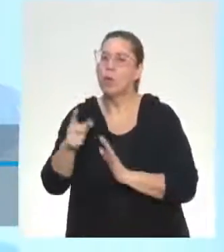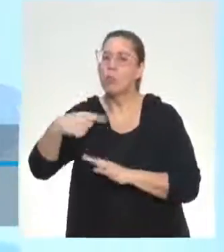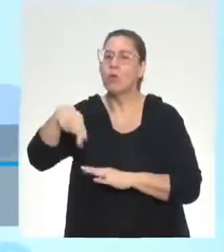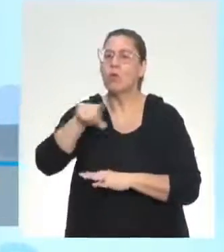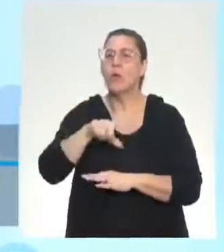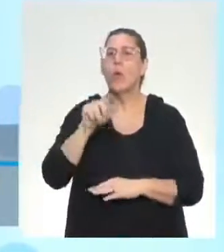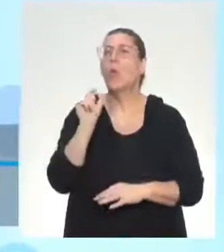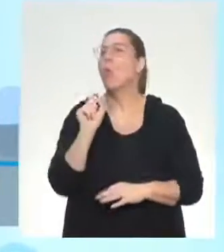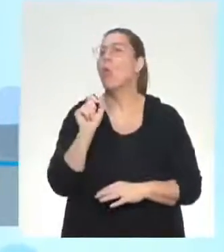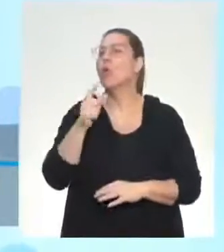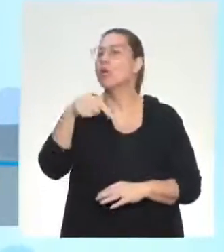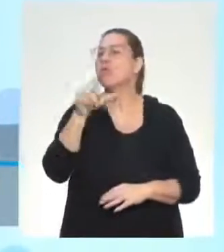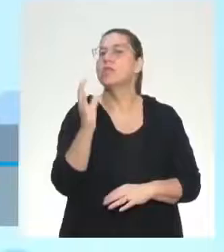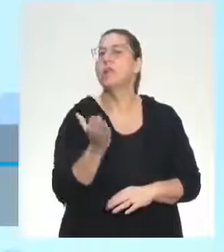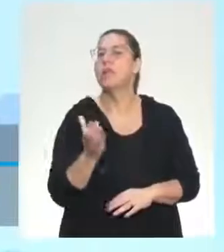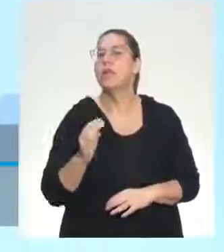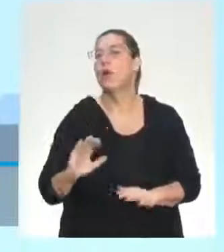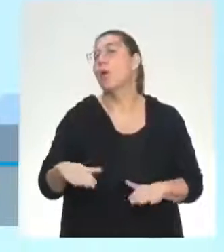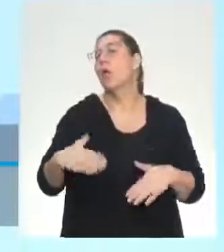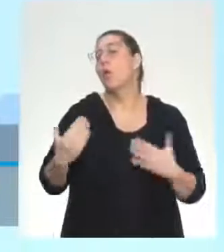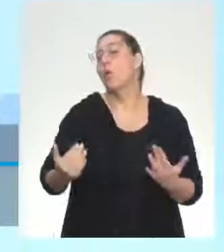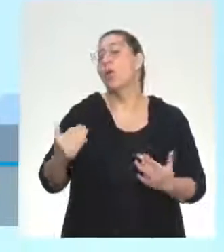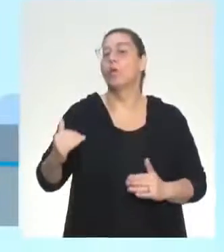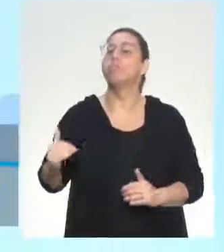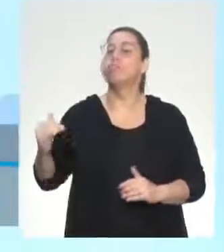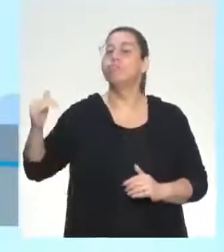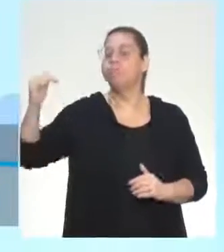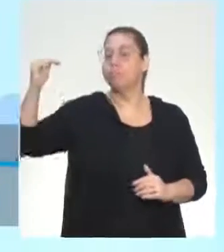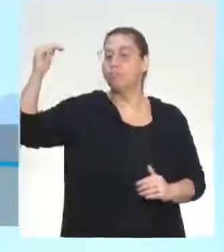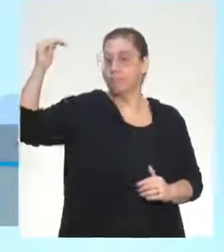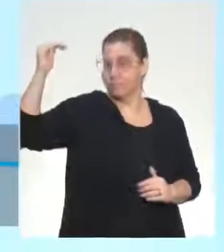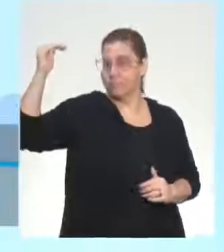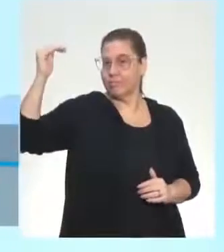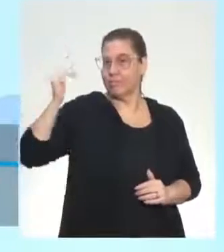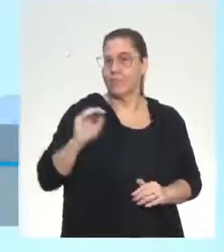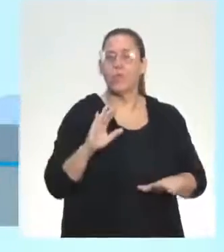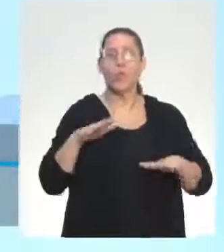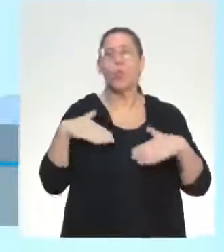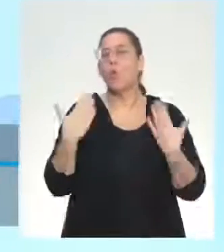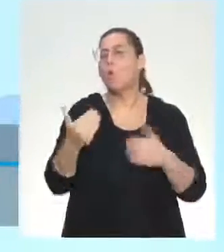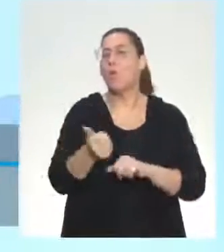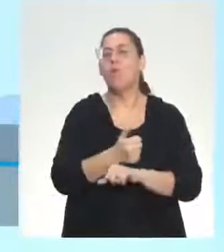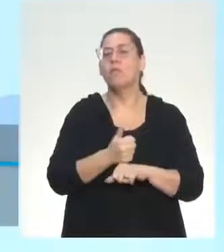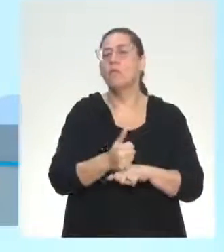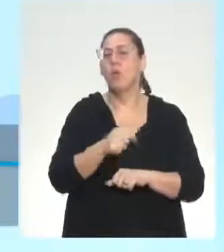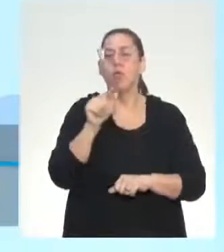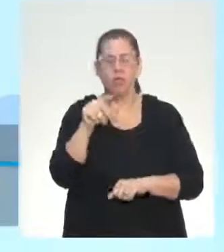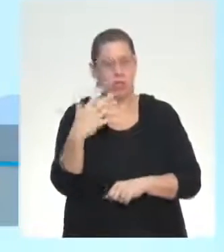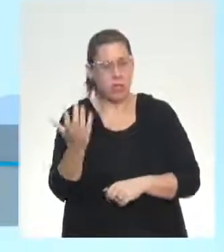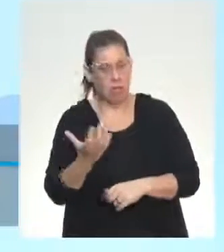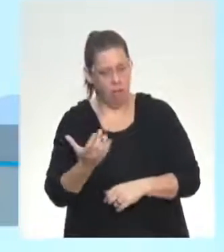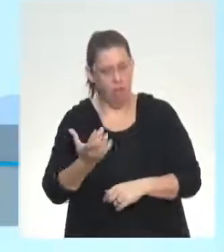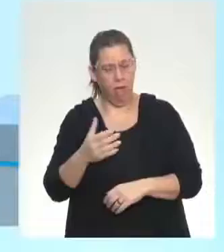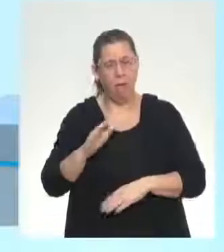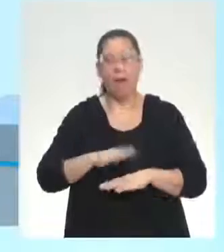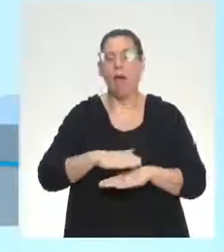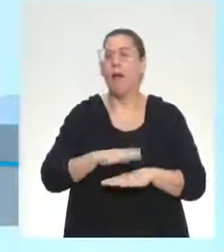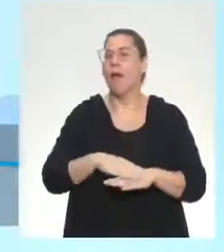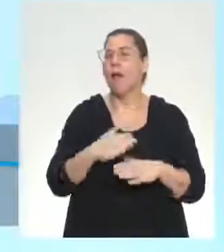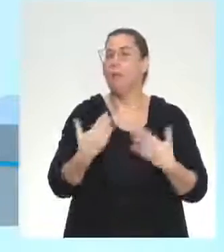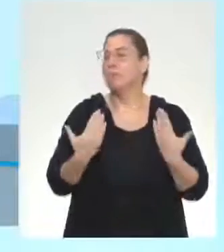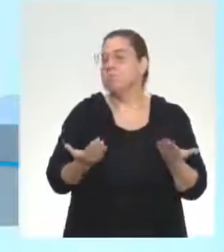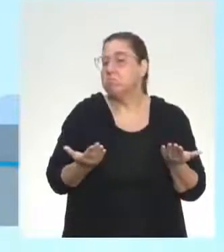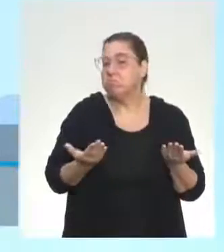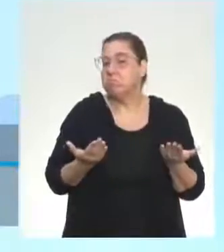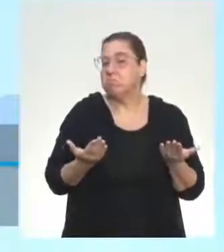vocês, o que você quer ser quando crescer? Qual é a profissão que você quer